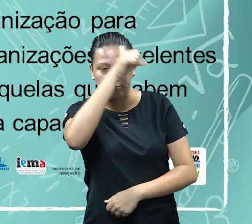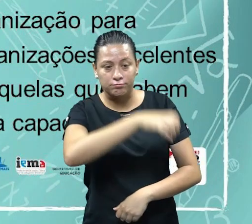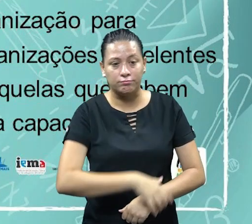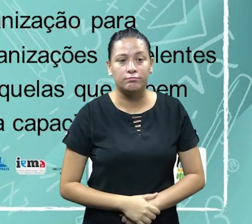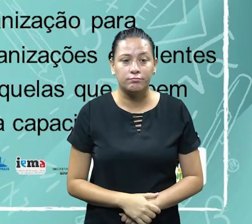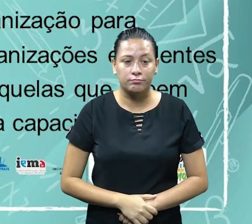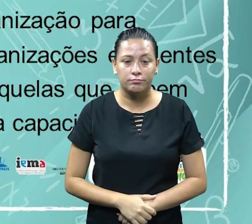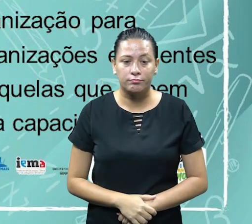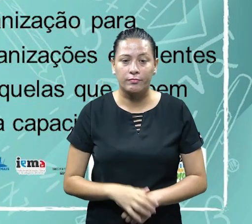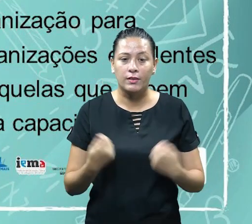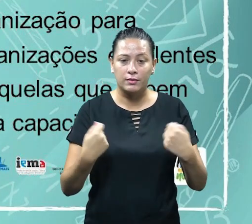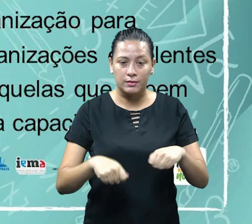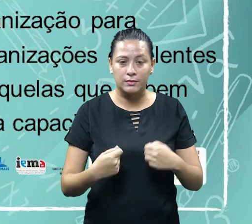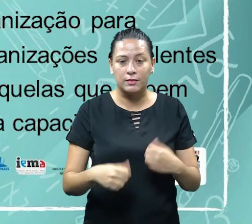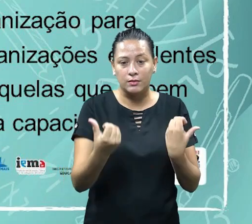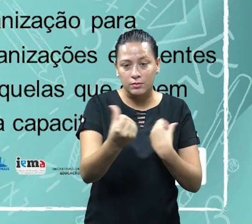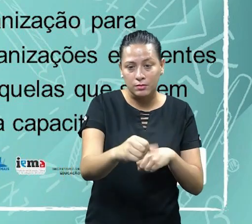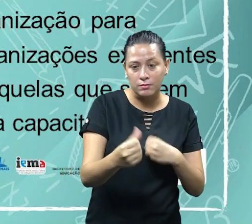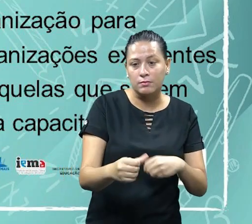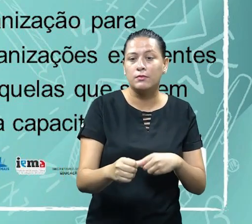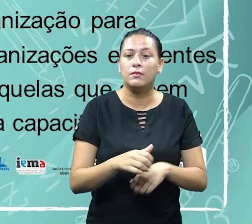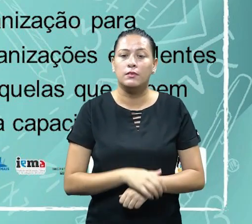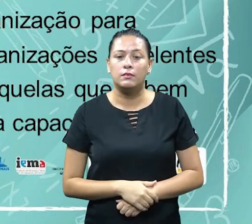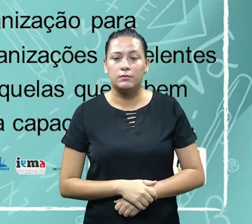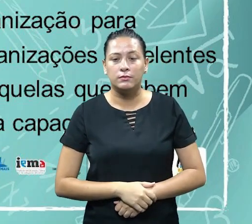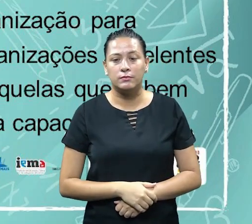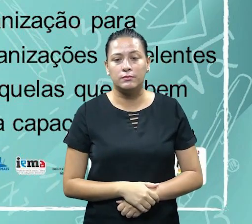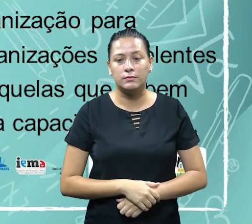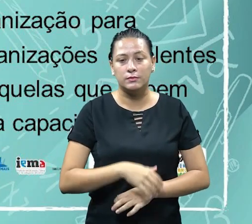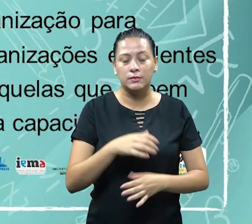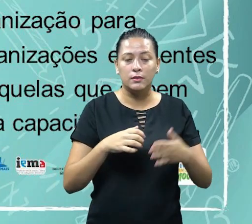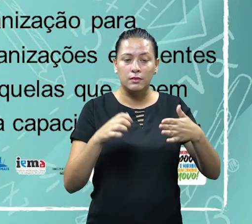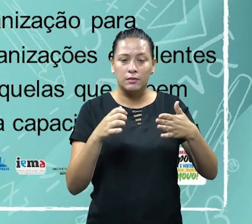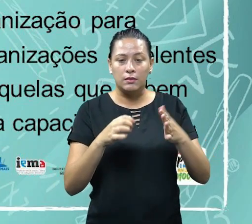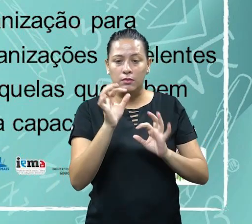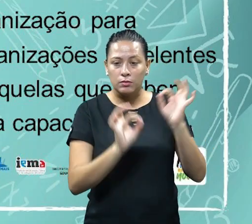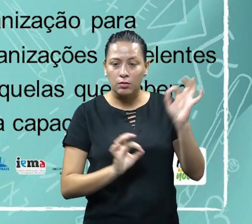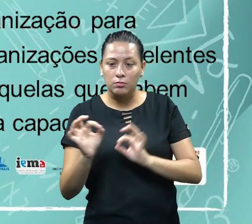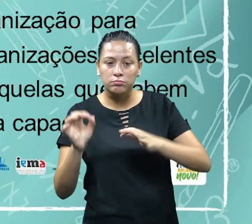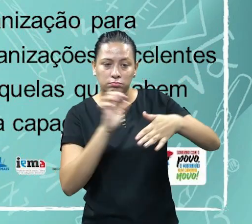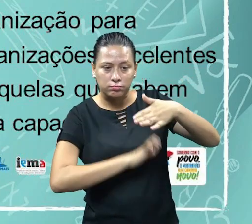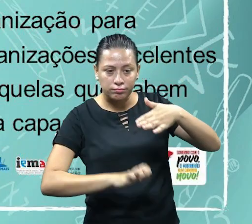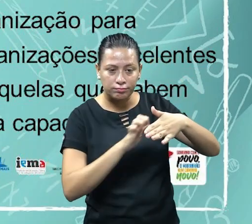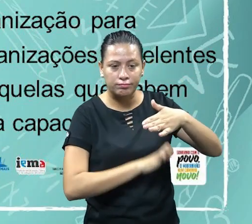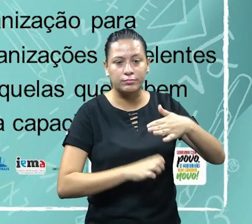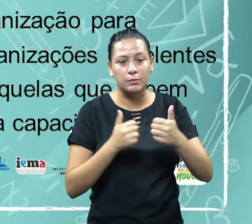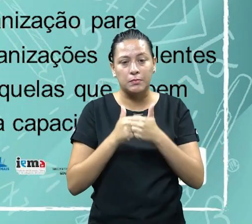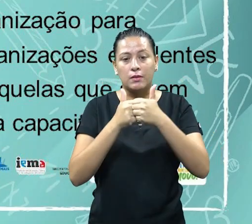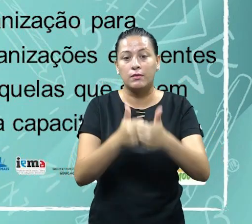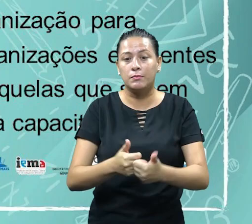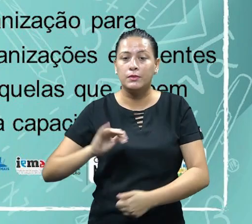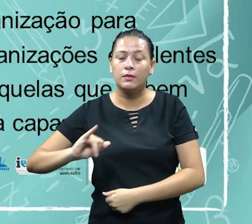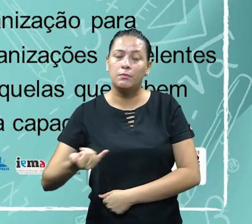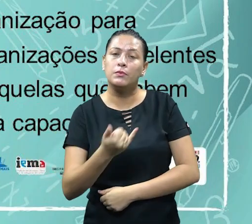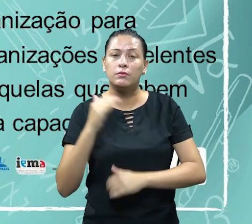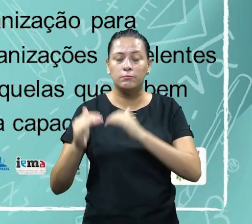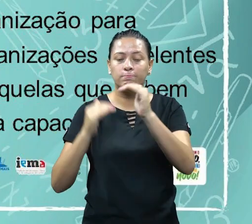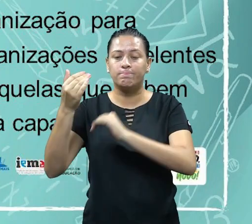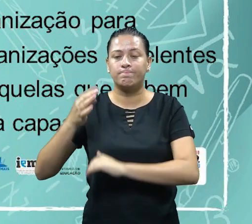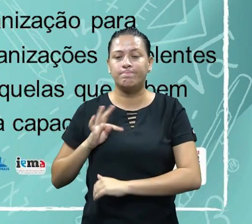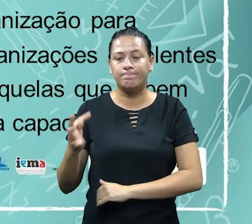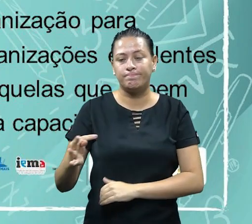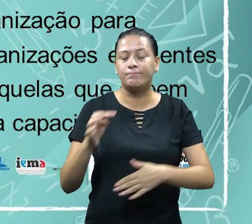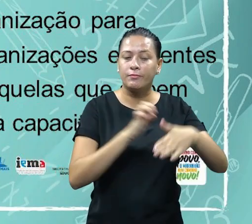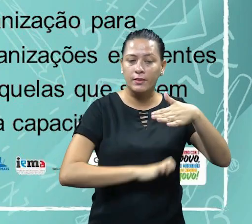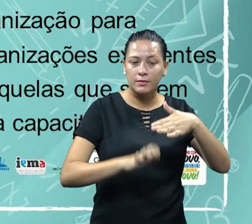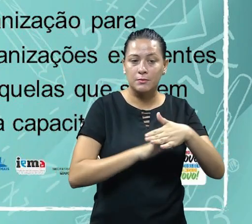a tecnologia, necessidade de avaliar e de atualizar a organização para acompanhar e aproveitar os progressos tecnológicos.